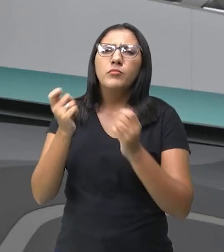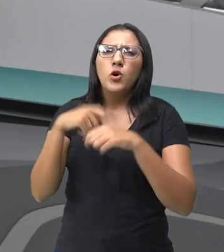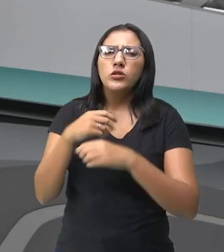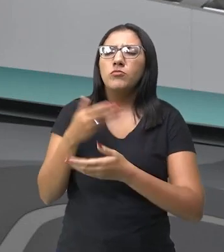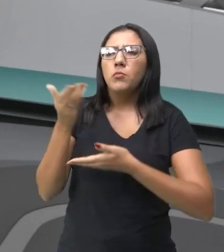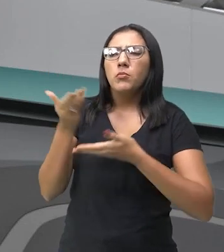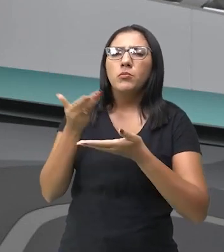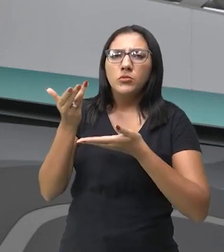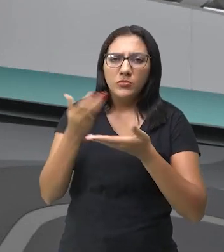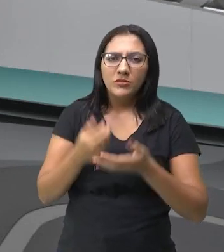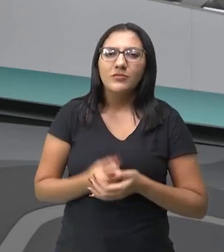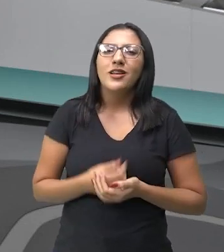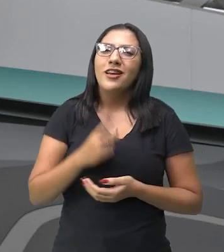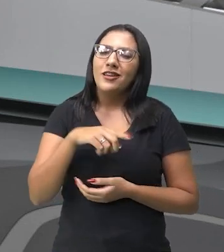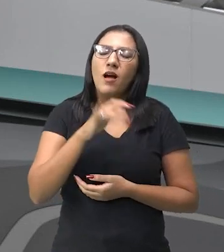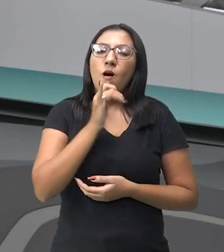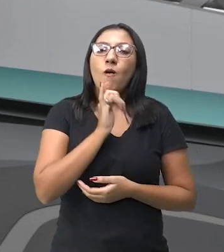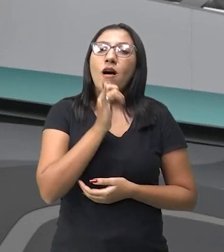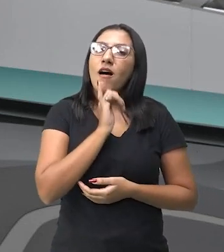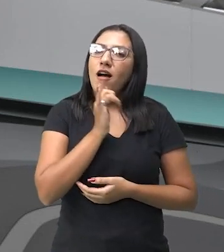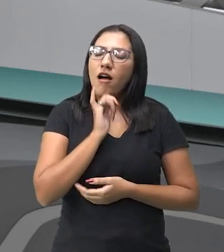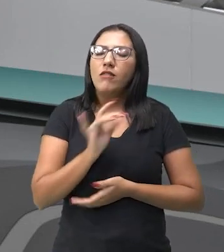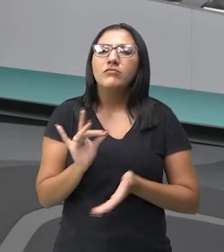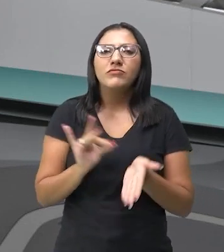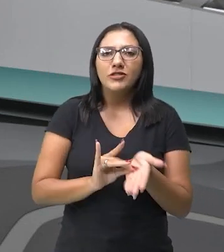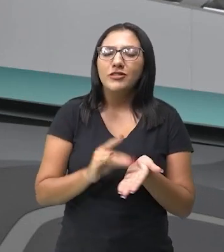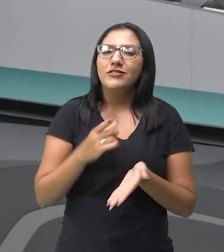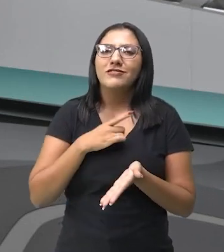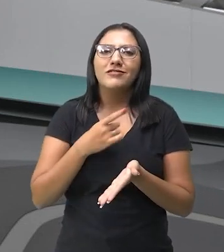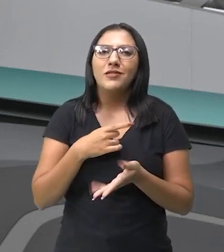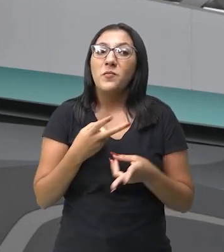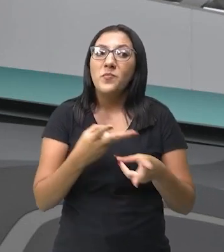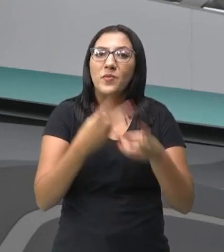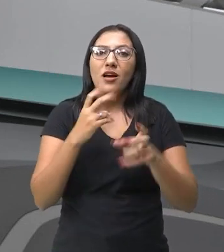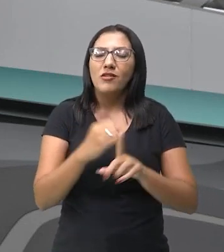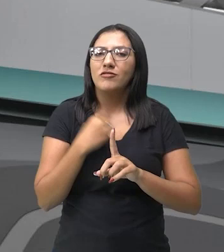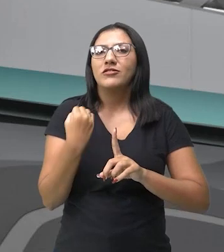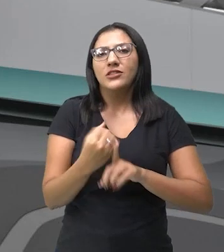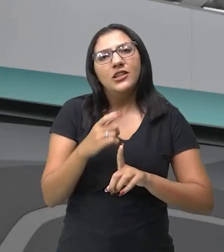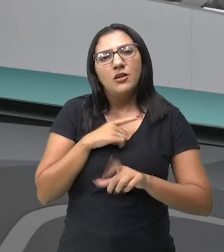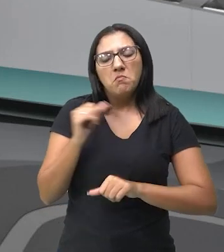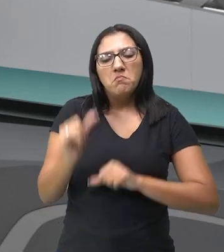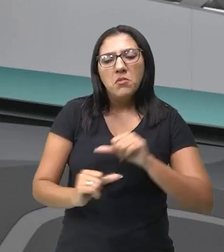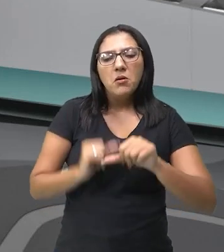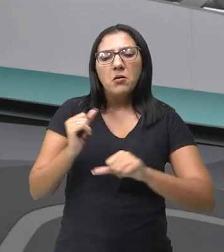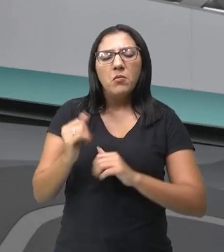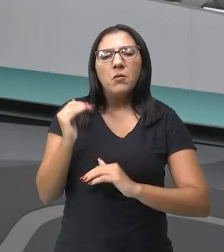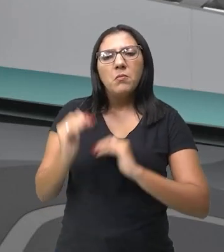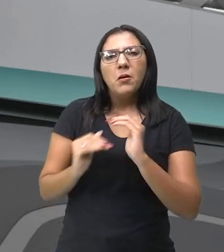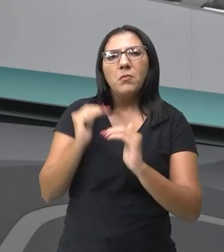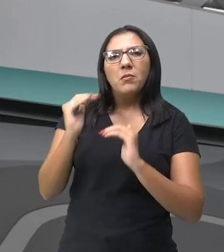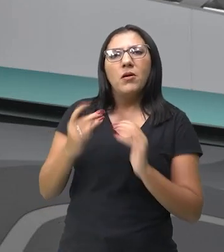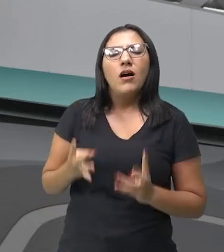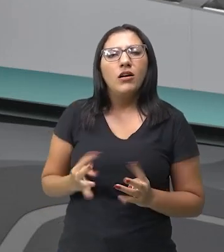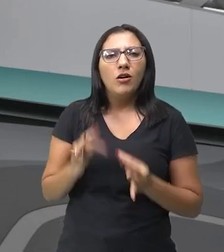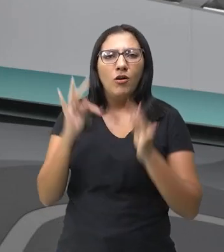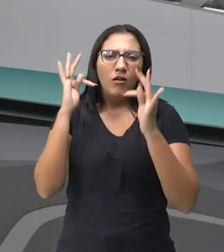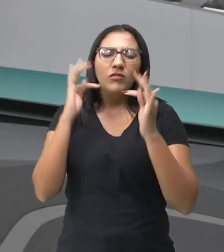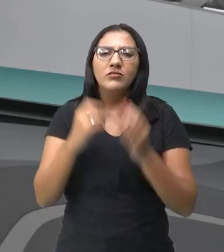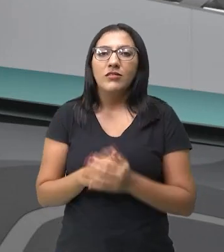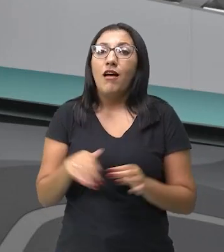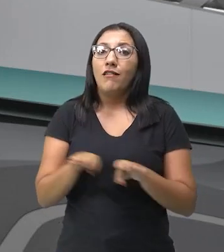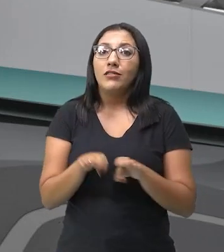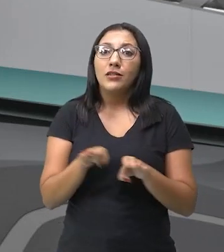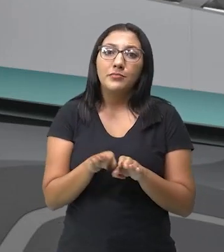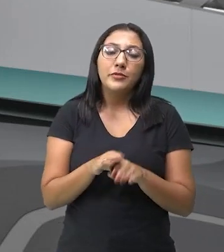fluindo. Então, isso é um exemplo que, de fato, demonstra que a sociedade vai se modificando, vai avançando e as formas de